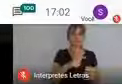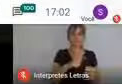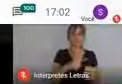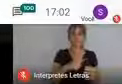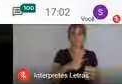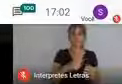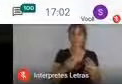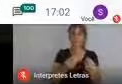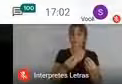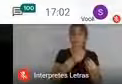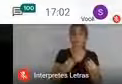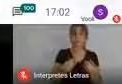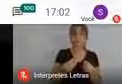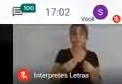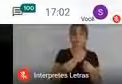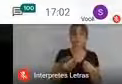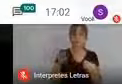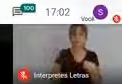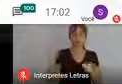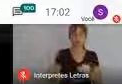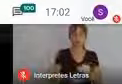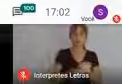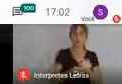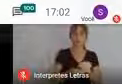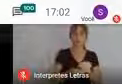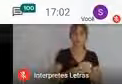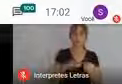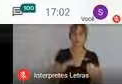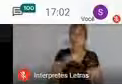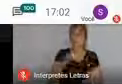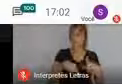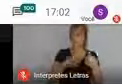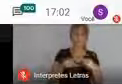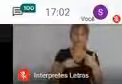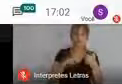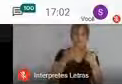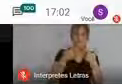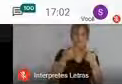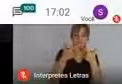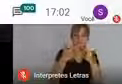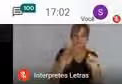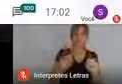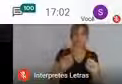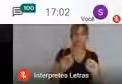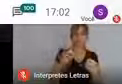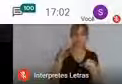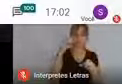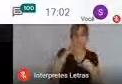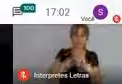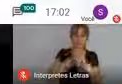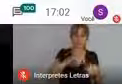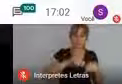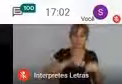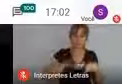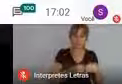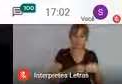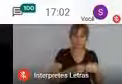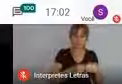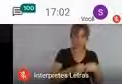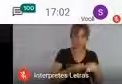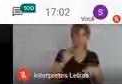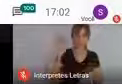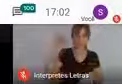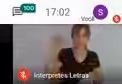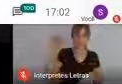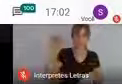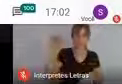ampliam o conhecimento acerca da variação linguística falada nas comunidades quilombolas do Nordeste Paraense.